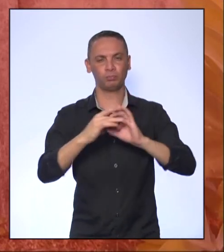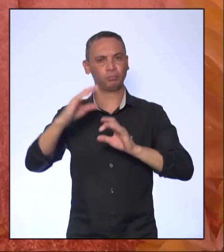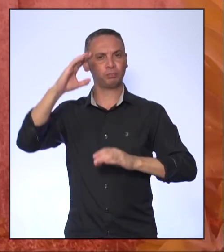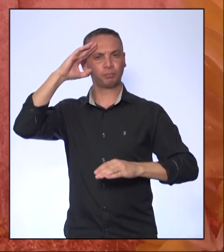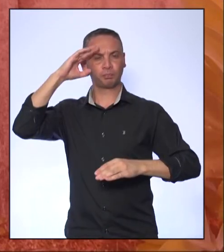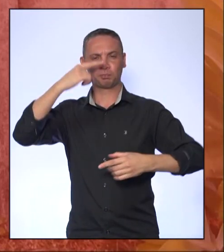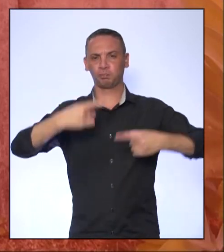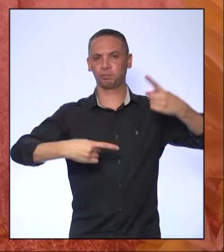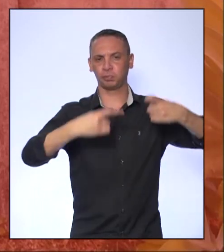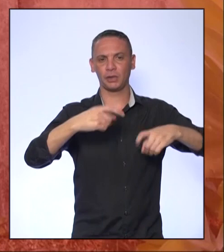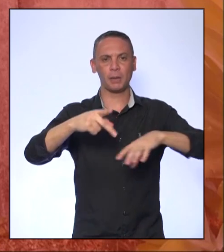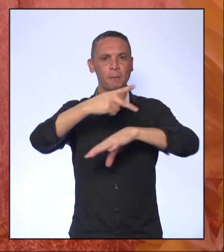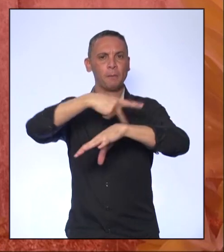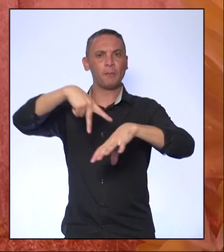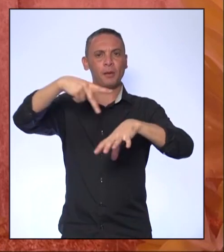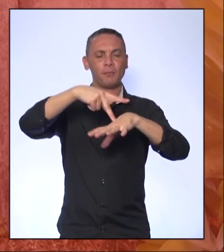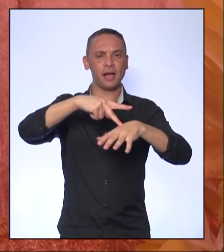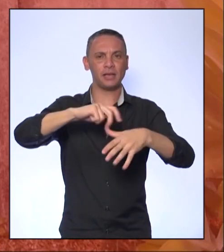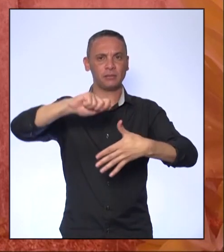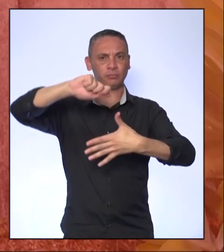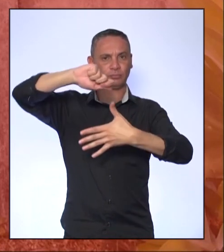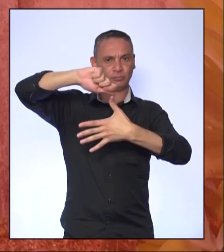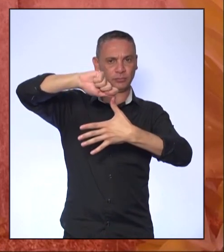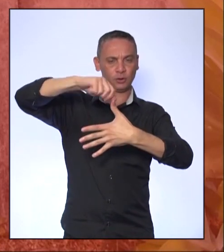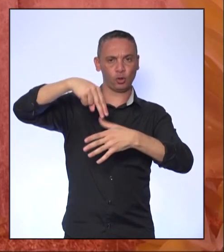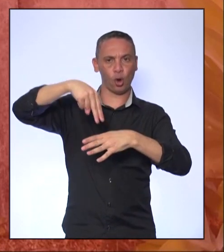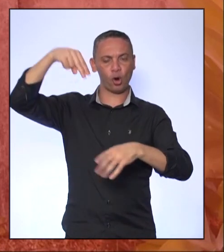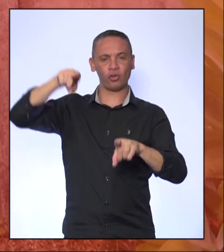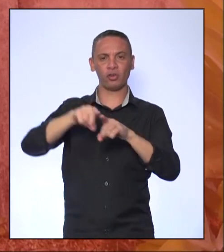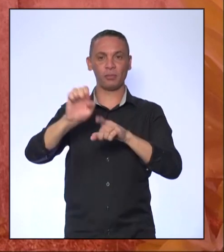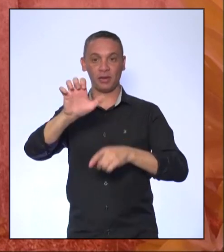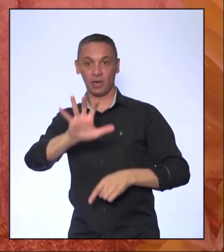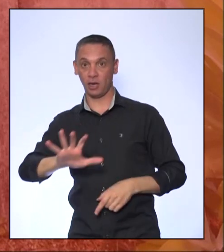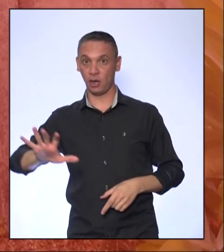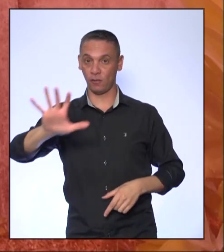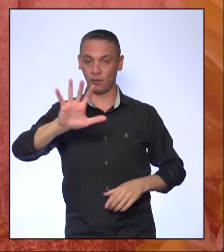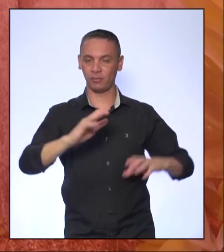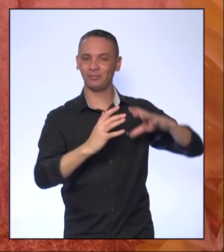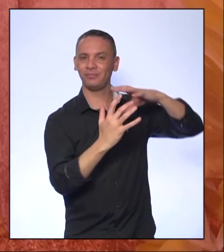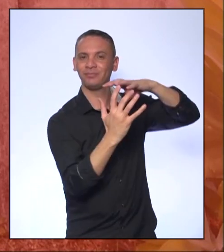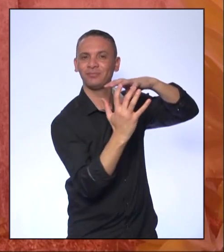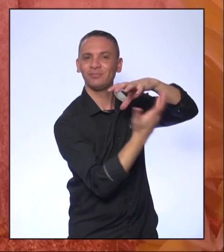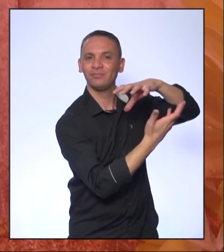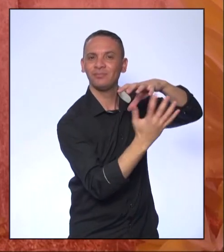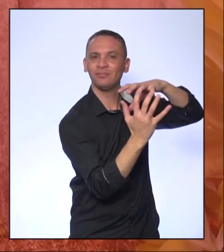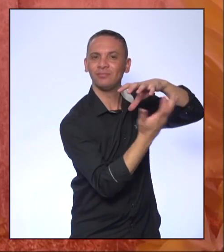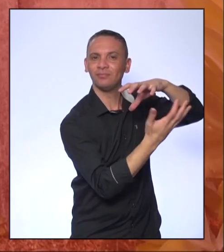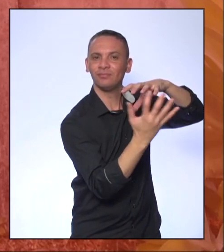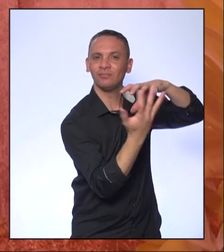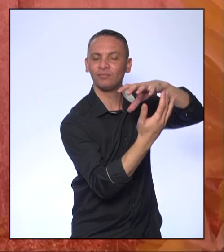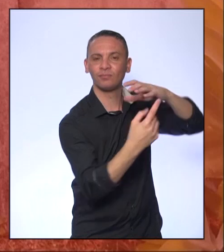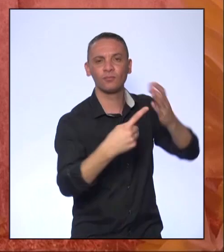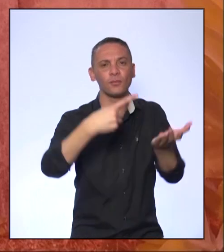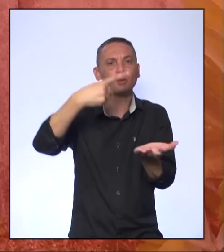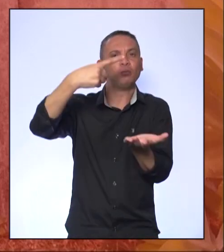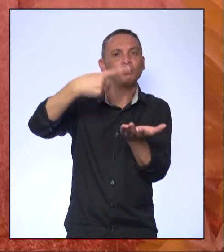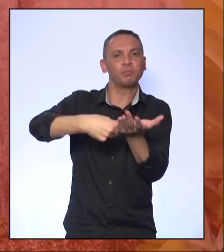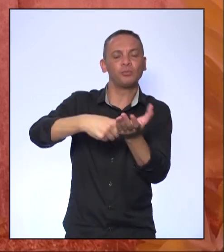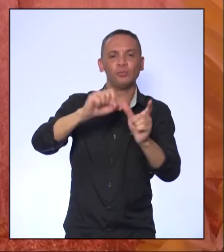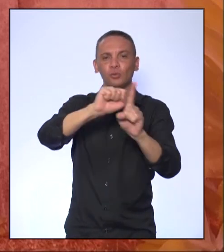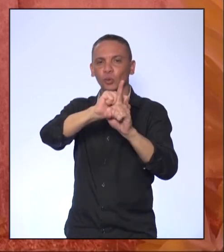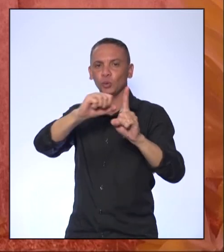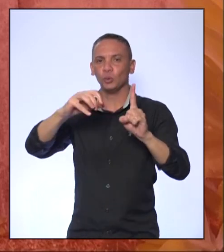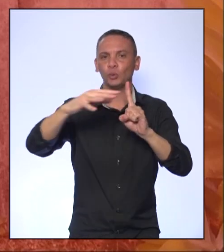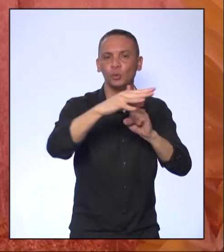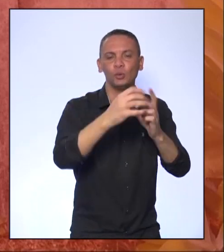firmada entre países da América do Norte e da Europa. Já no lado oriental, os países socialistas do